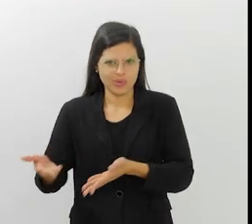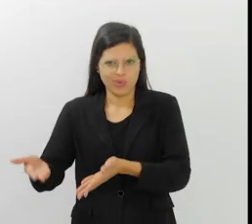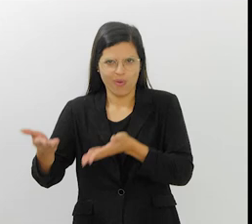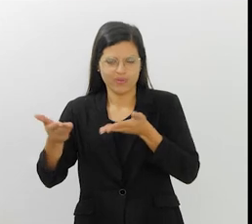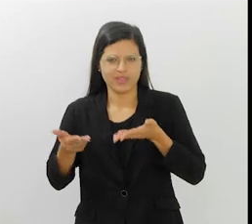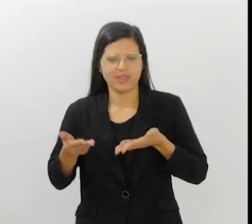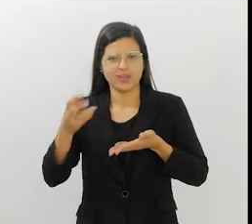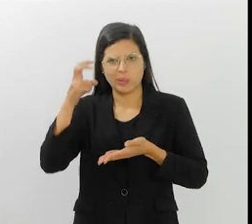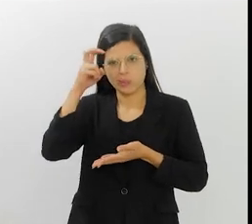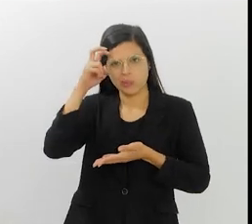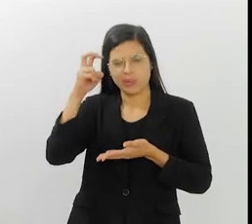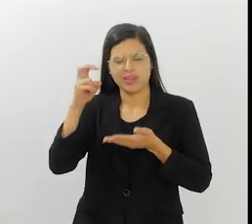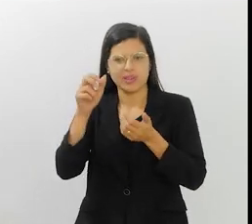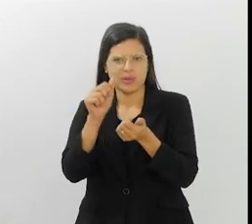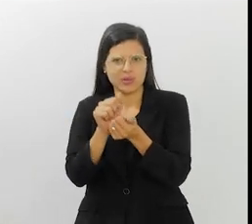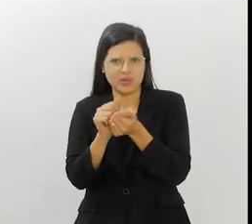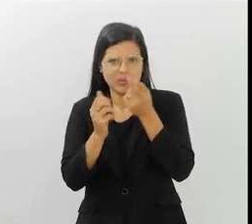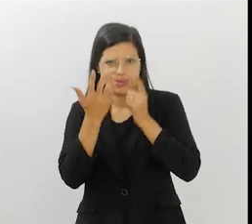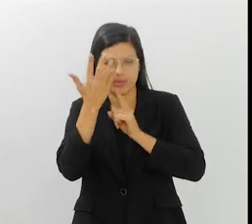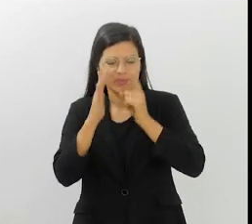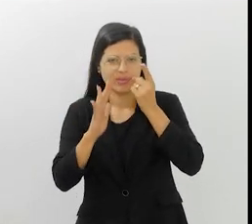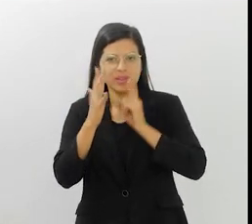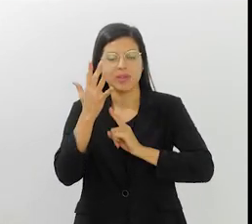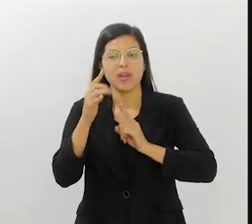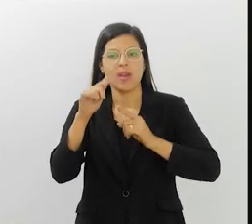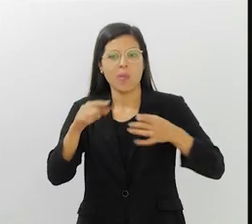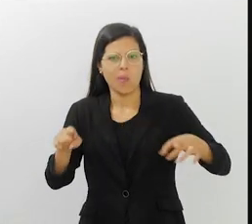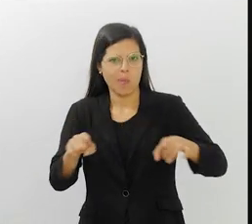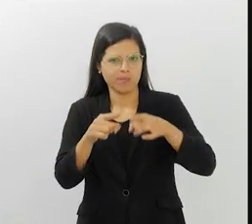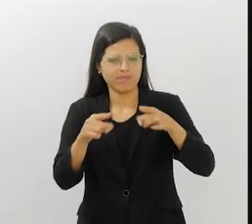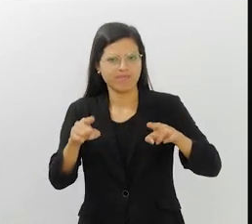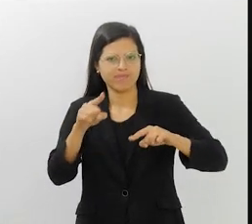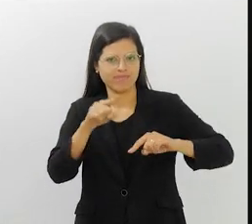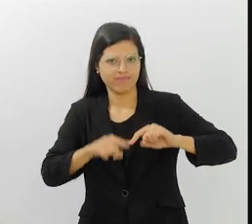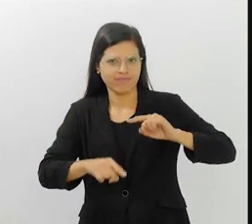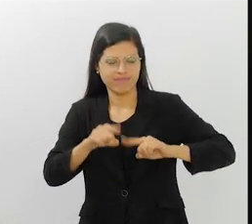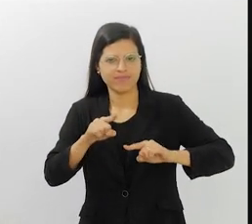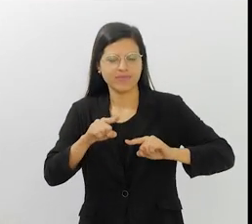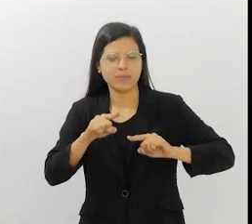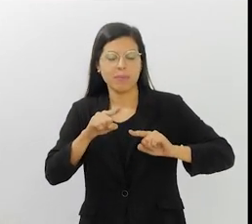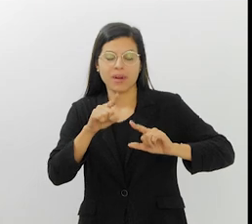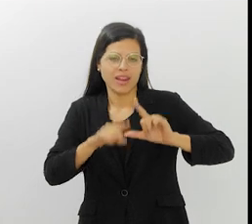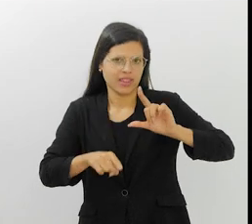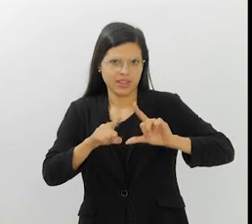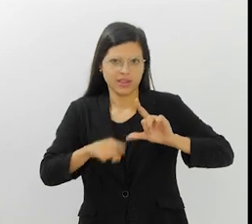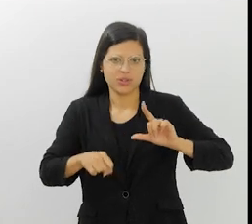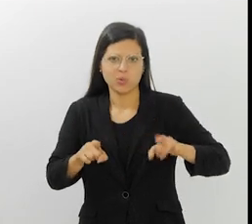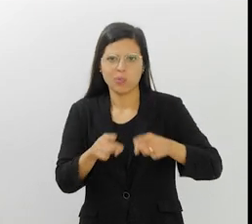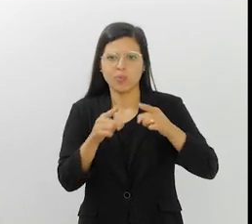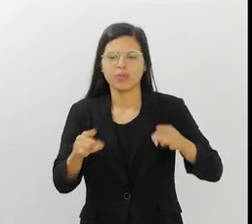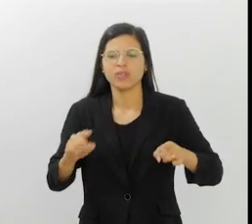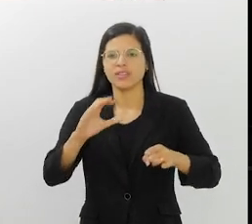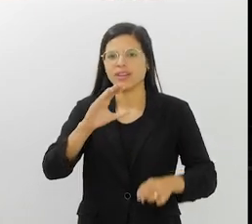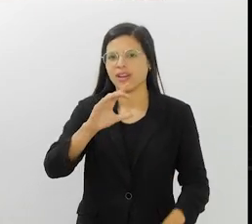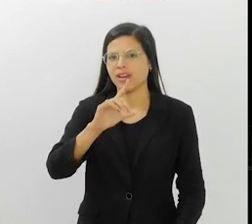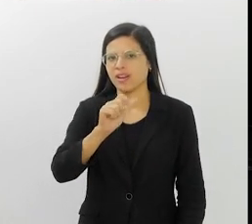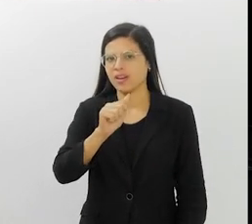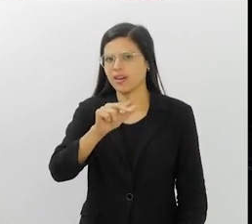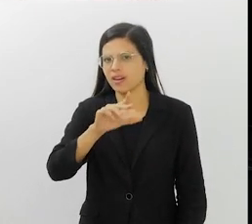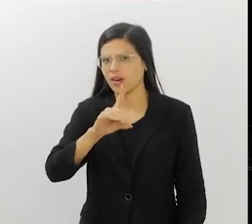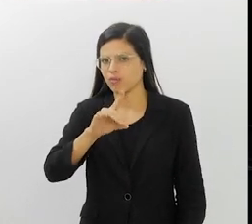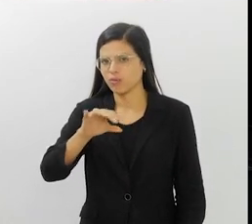Hoje o nosso convidado do Quintas com Quintais é o compositor Cláudio Araújo Malheiros, mais conhecido como Cláudio Russo. Tudo bem,